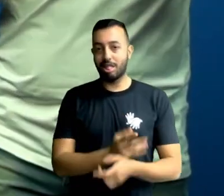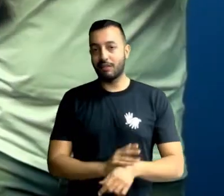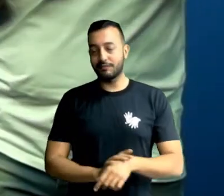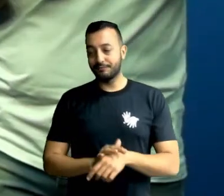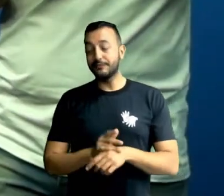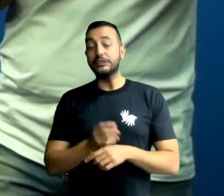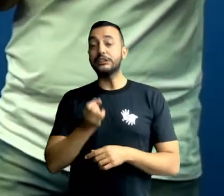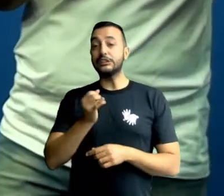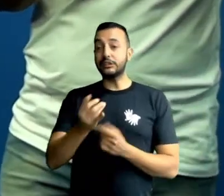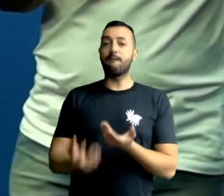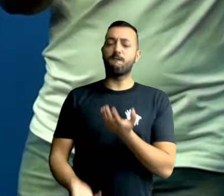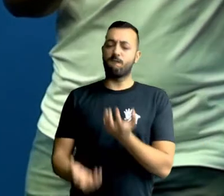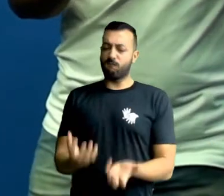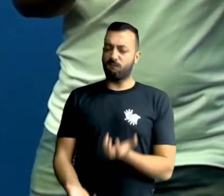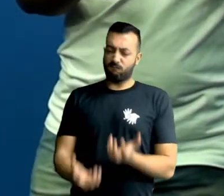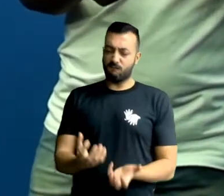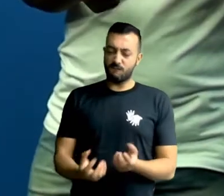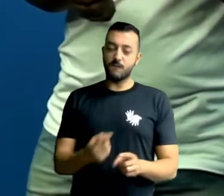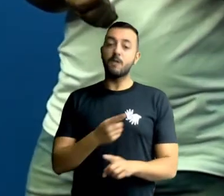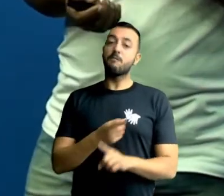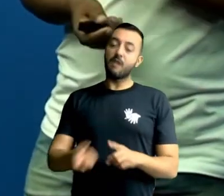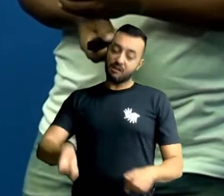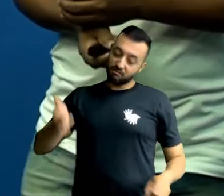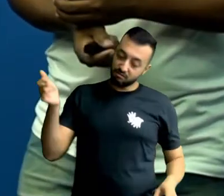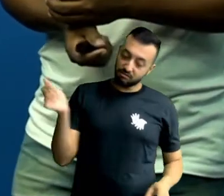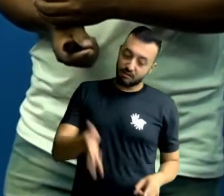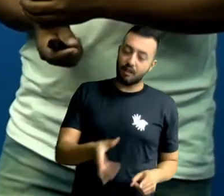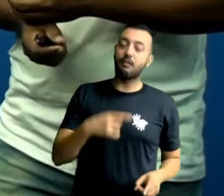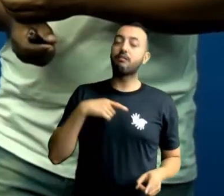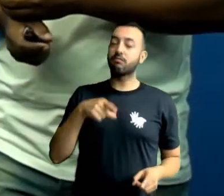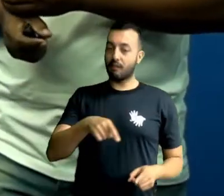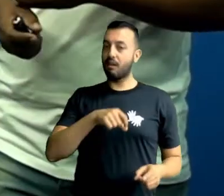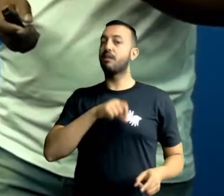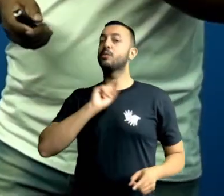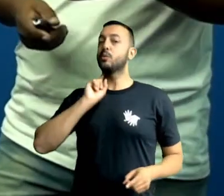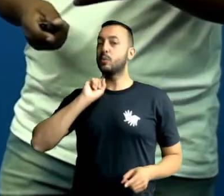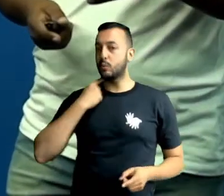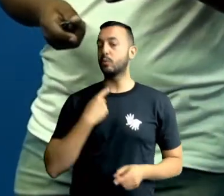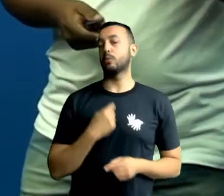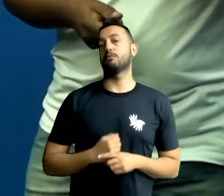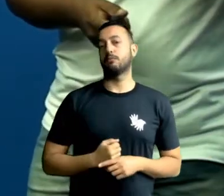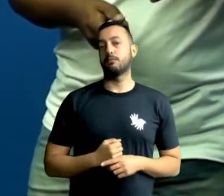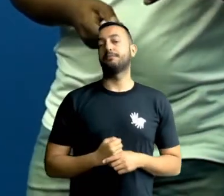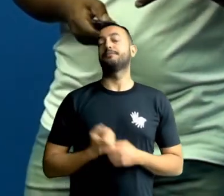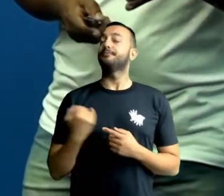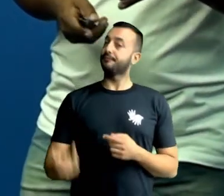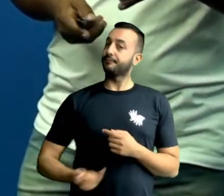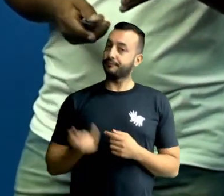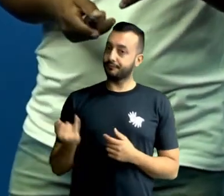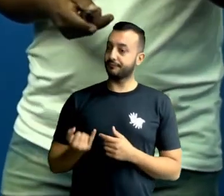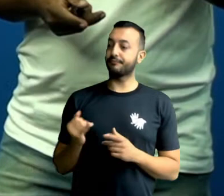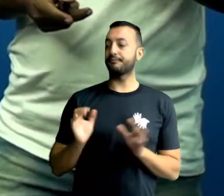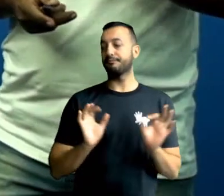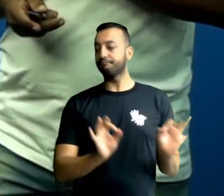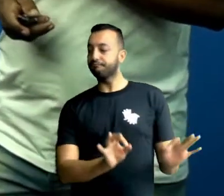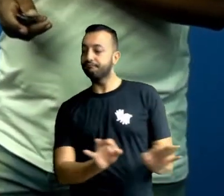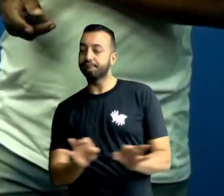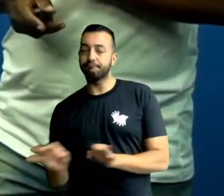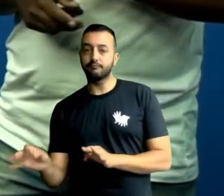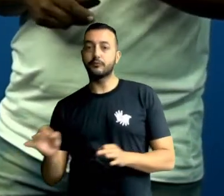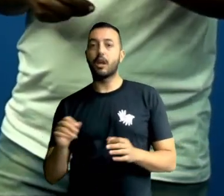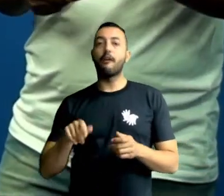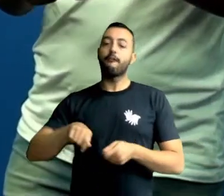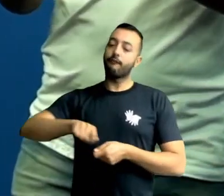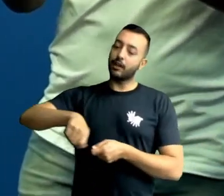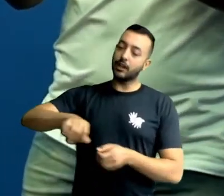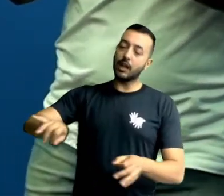ferva, requente o alimento, aquela toxina ainda vai estar lá. Por isso é importante conservar o alimento desde que ele é produzido.